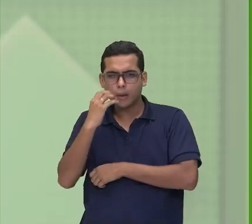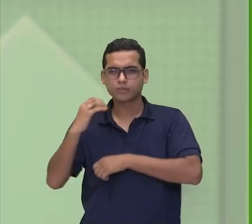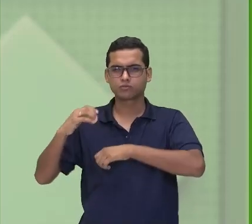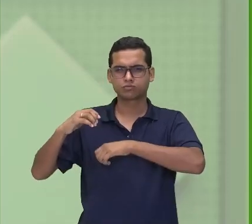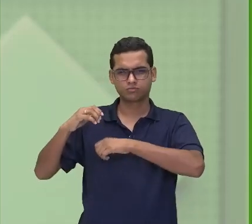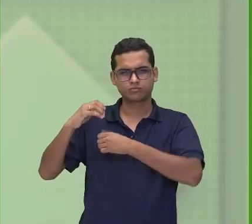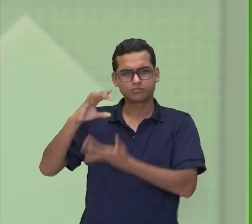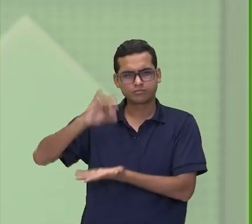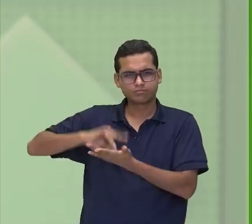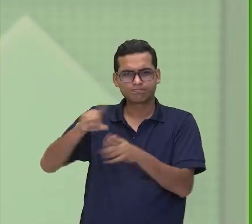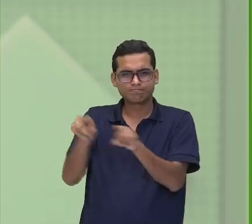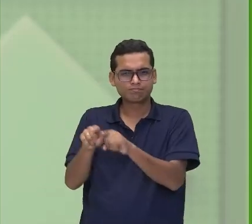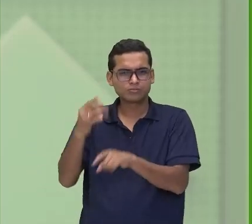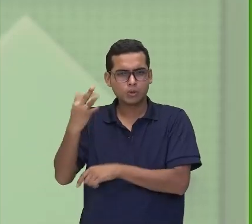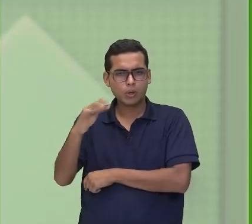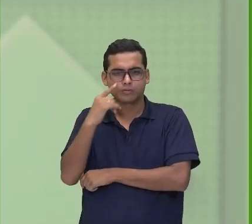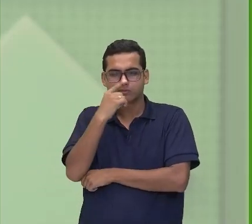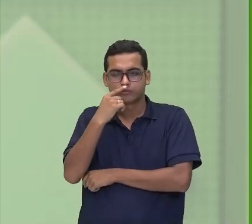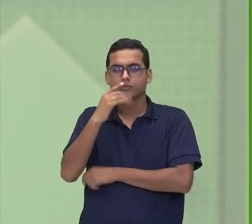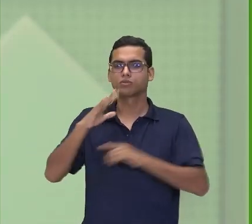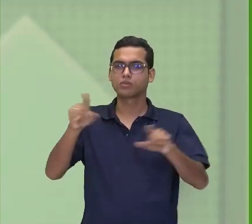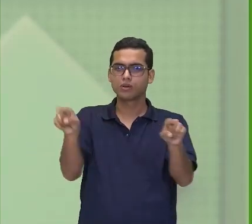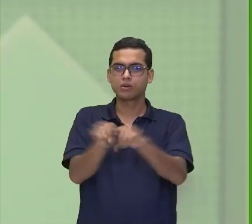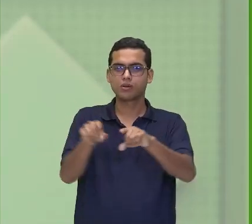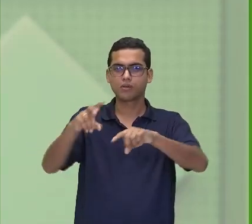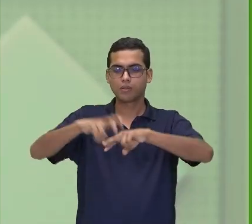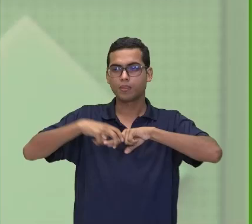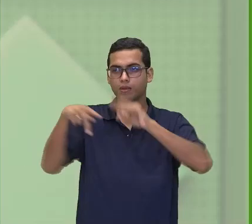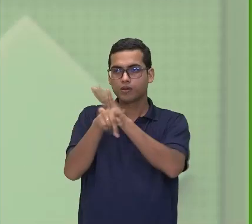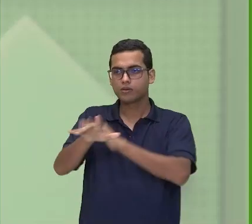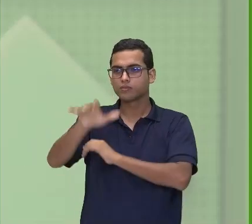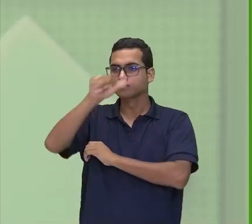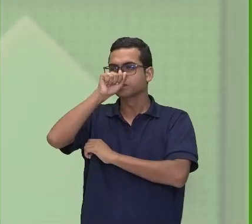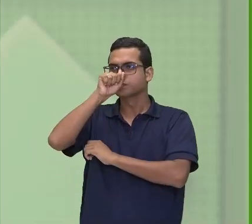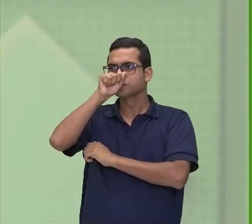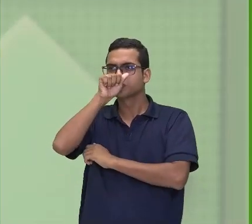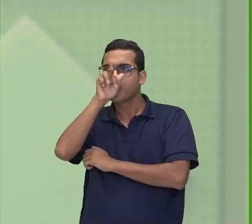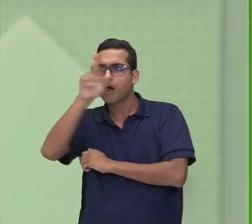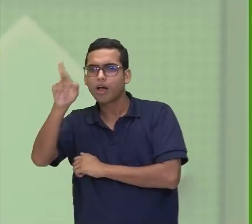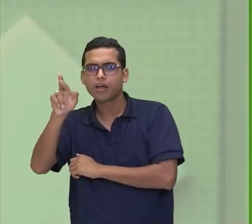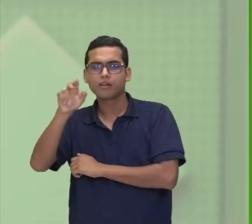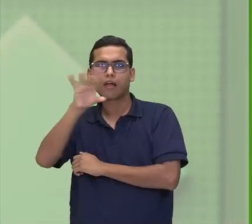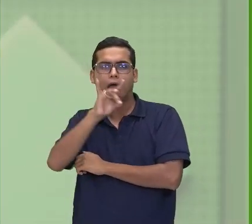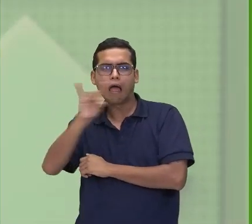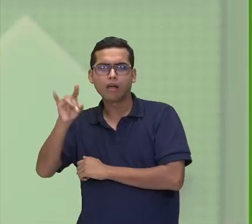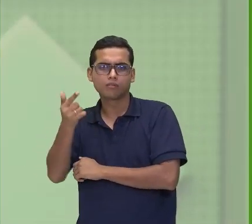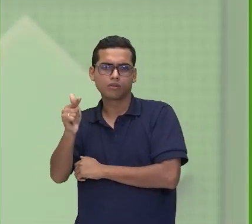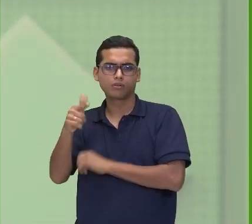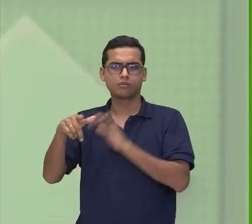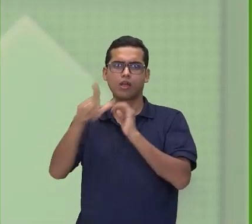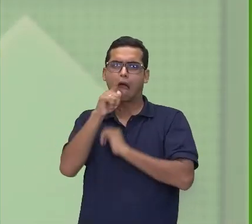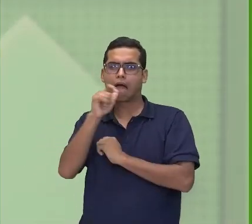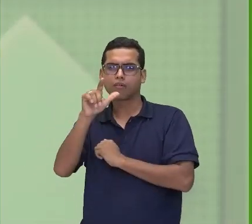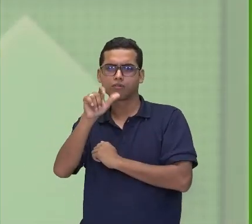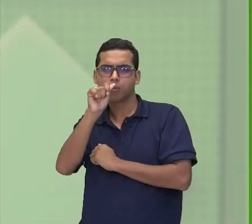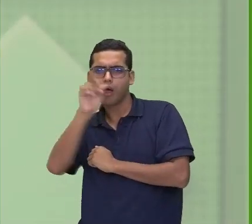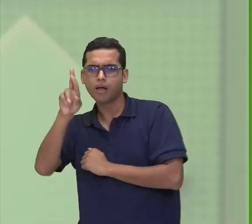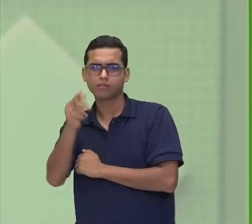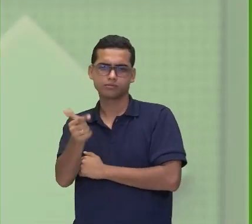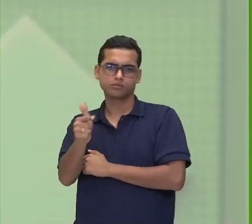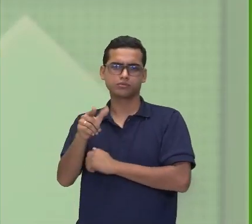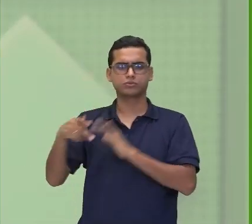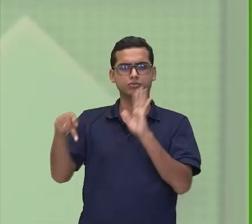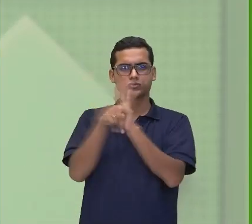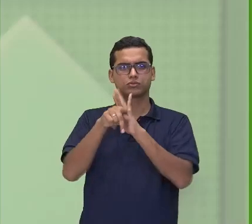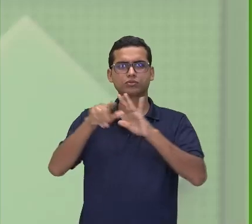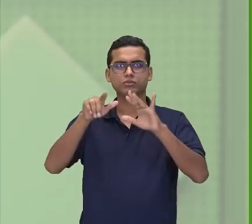sabe quem criou o ar-condicionado? Foi o William Carrier, que era um engenheiro